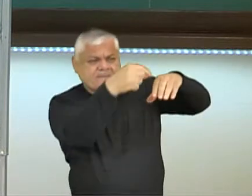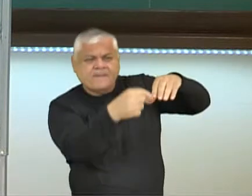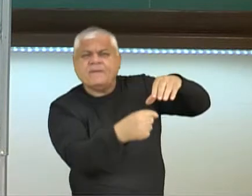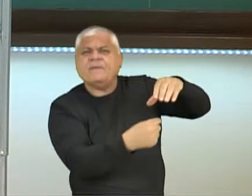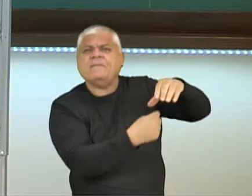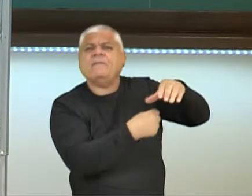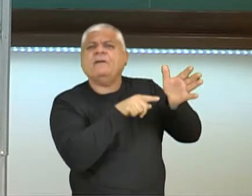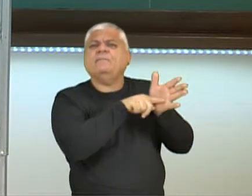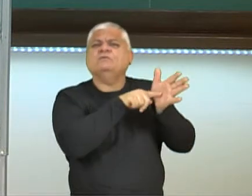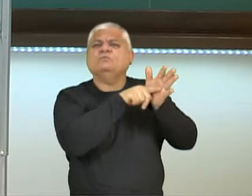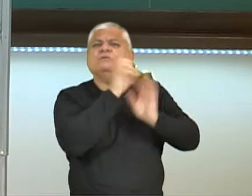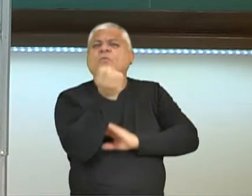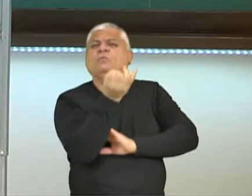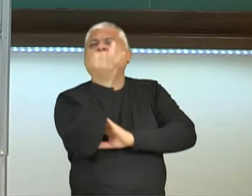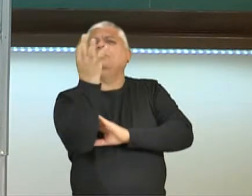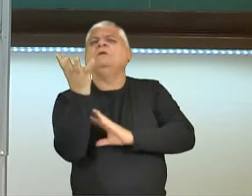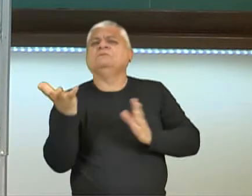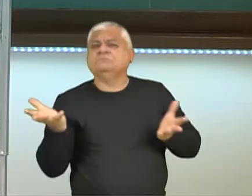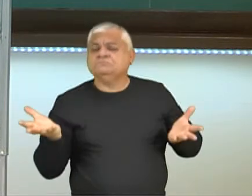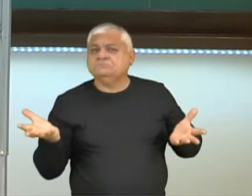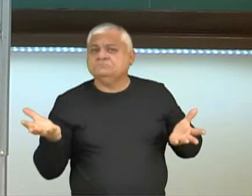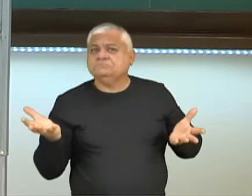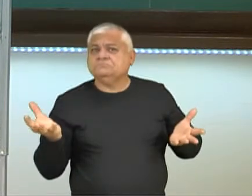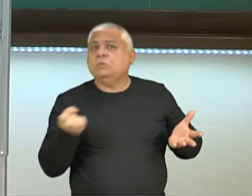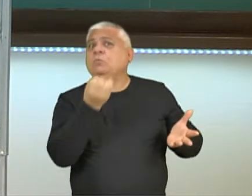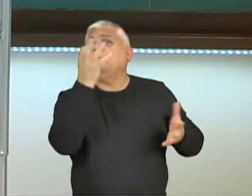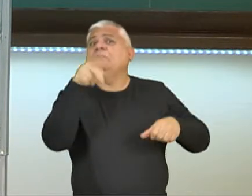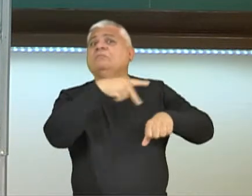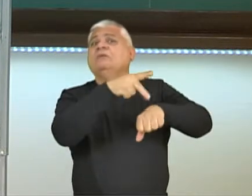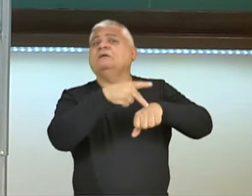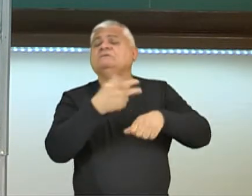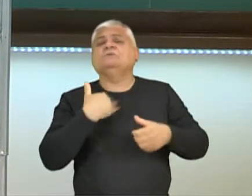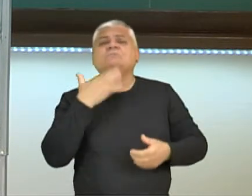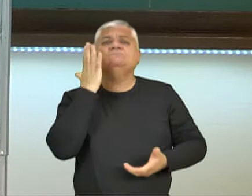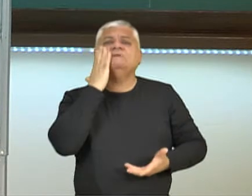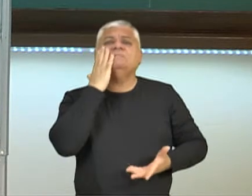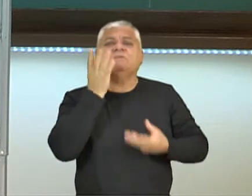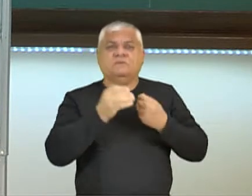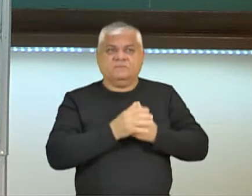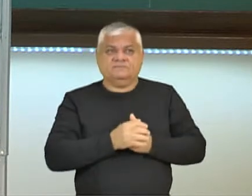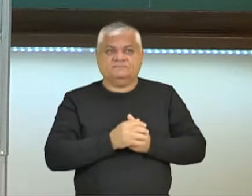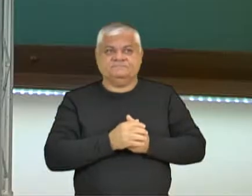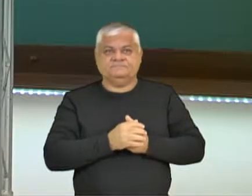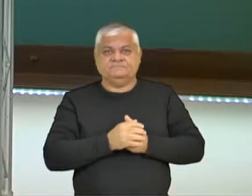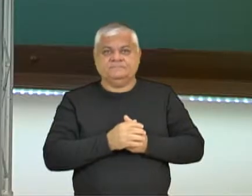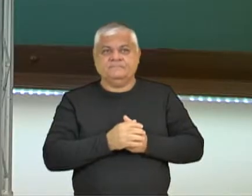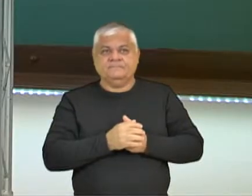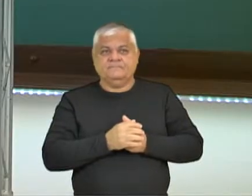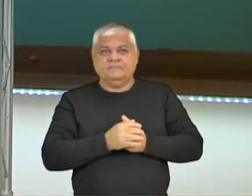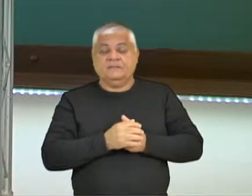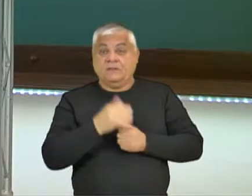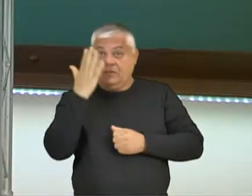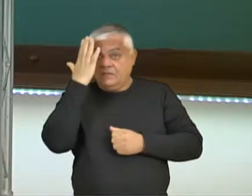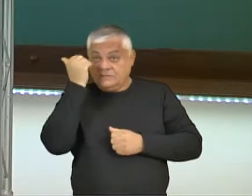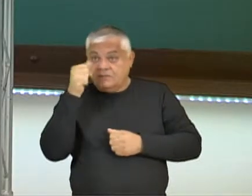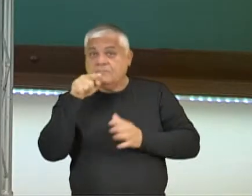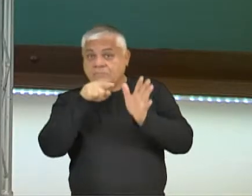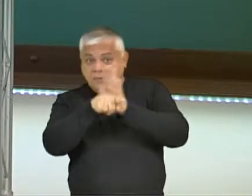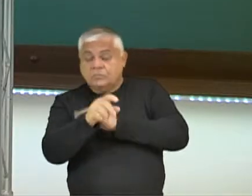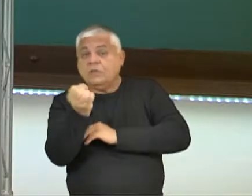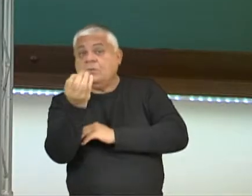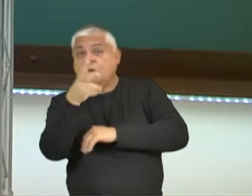fez essa pesquisa, né? Quantos países foram? Como é que eu faço para saber? Então, se ele quer saber quantos países